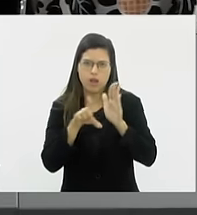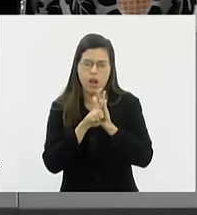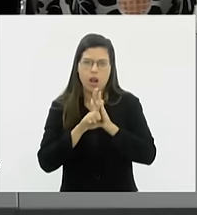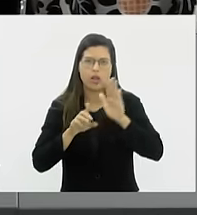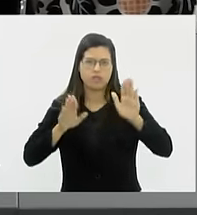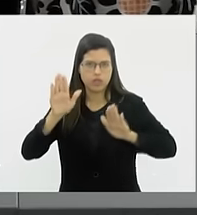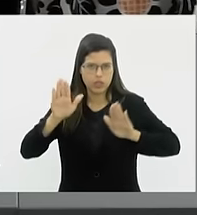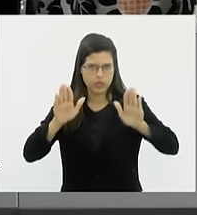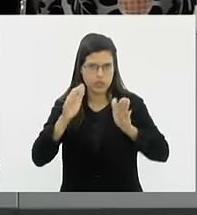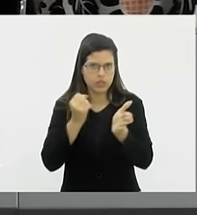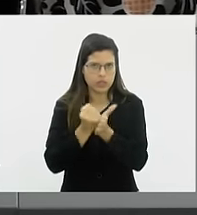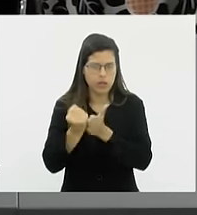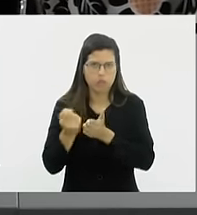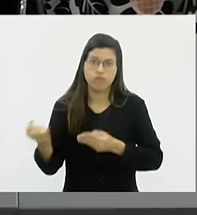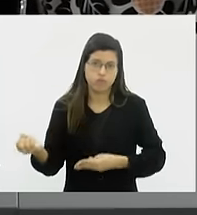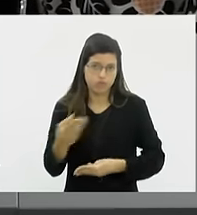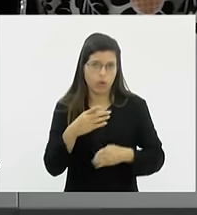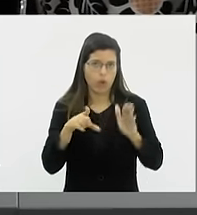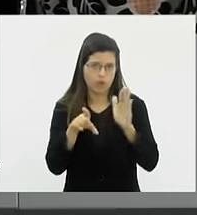esses convênios.